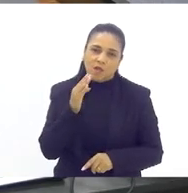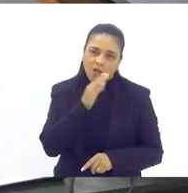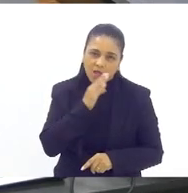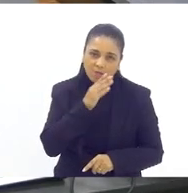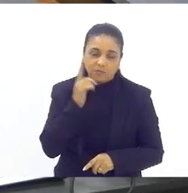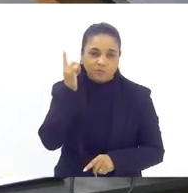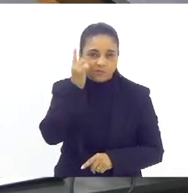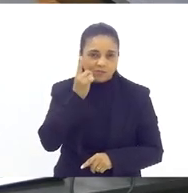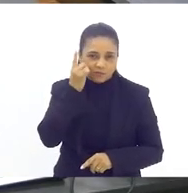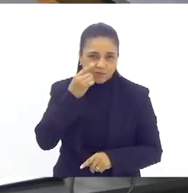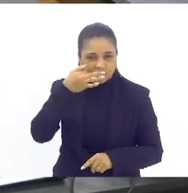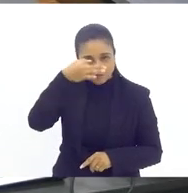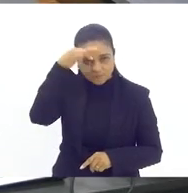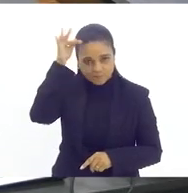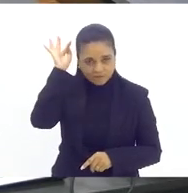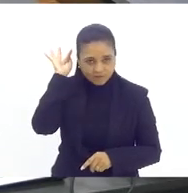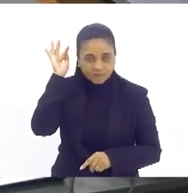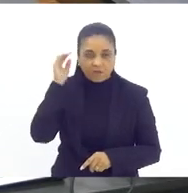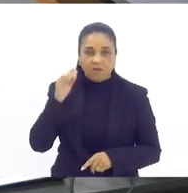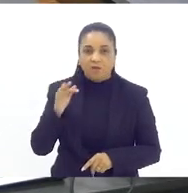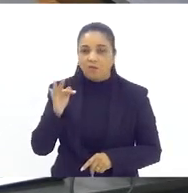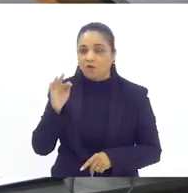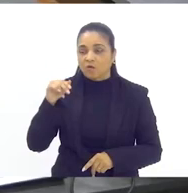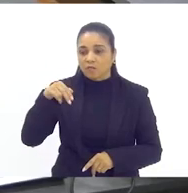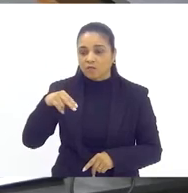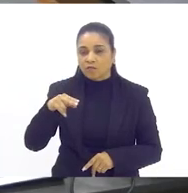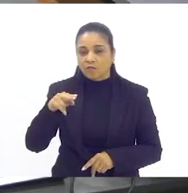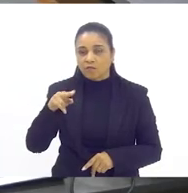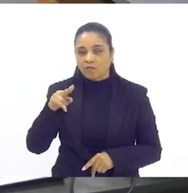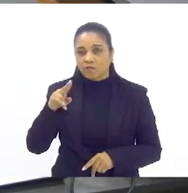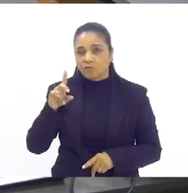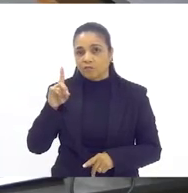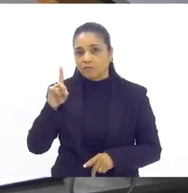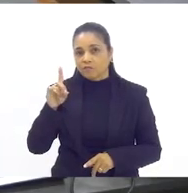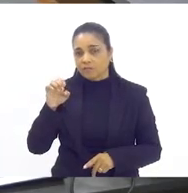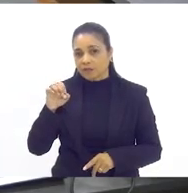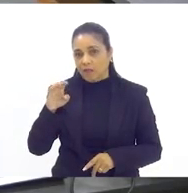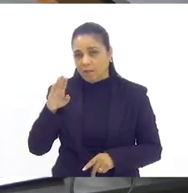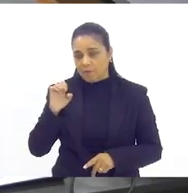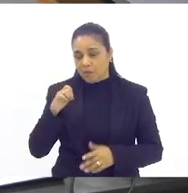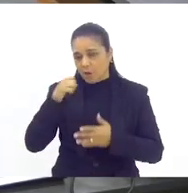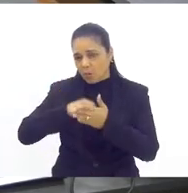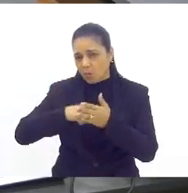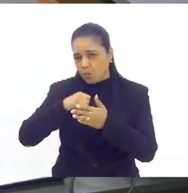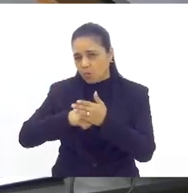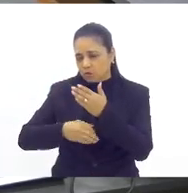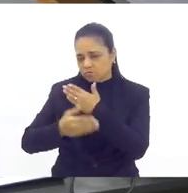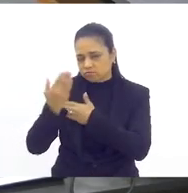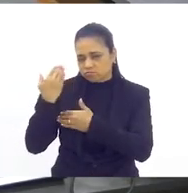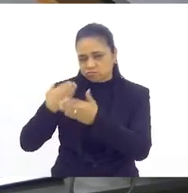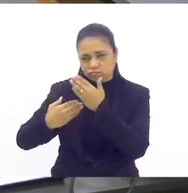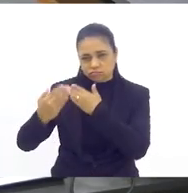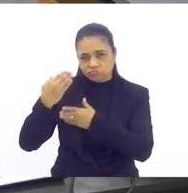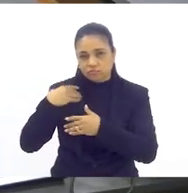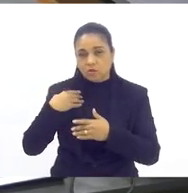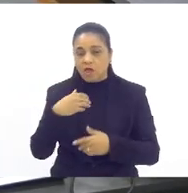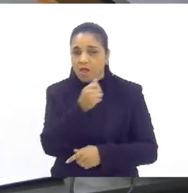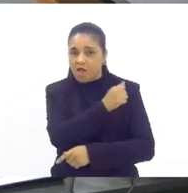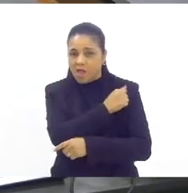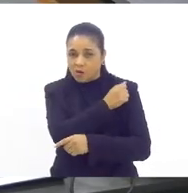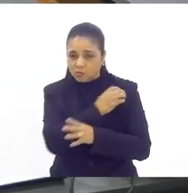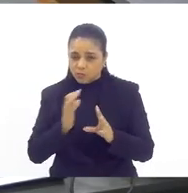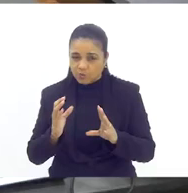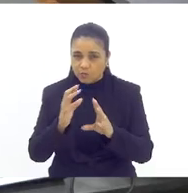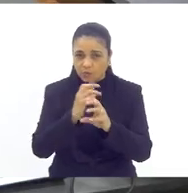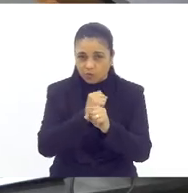Flávio Serafim falou sobre o fundeb que é uma luta antiga Nossa porque os nossos alunos eles são contabilizados para